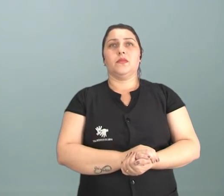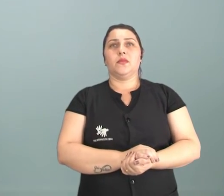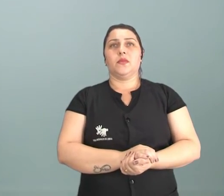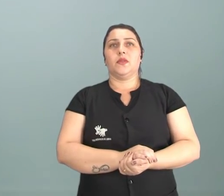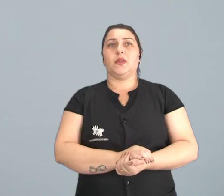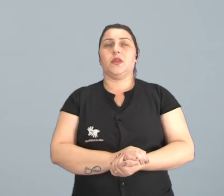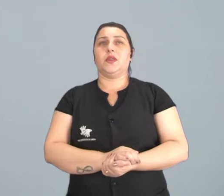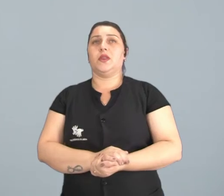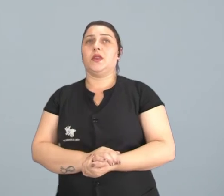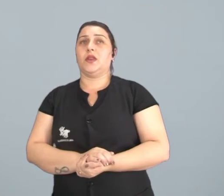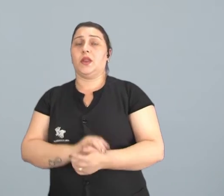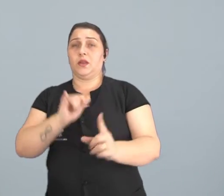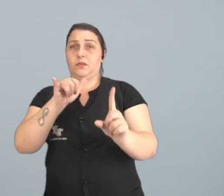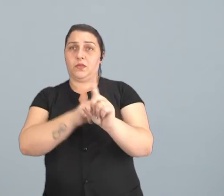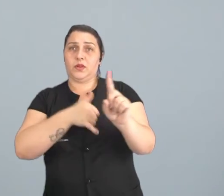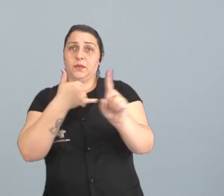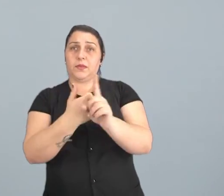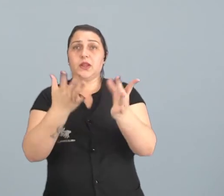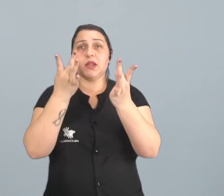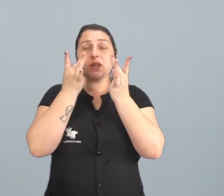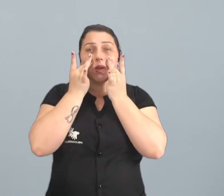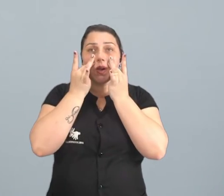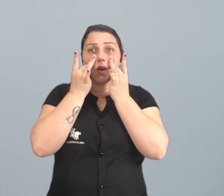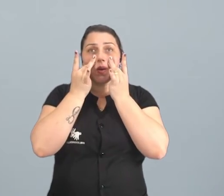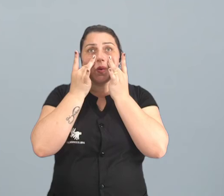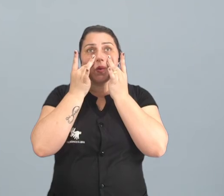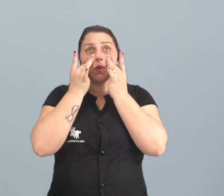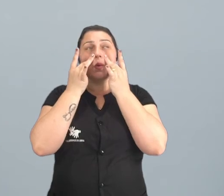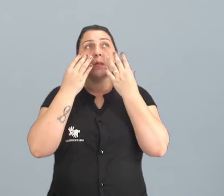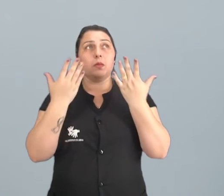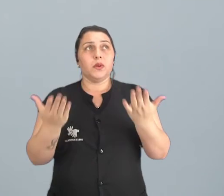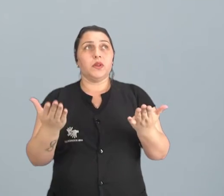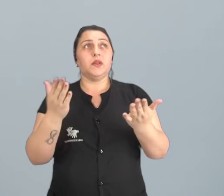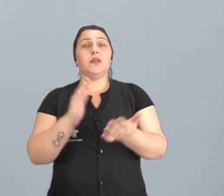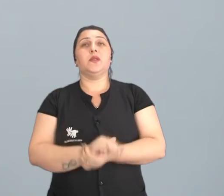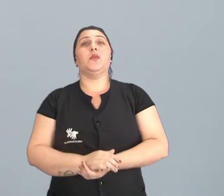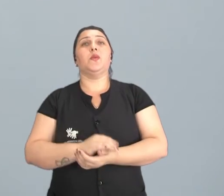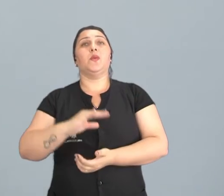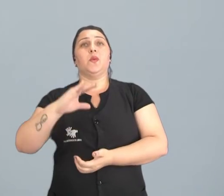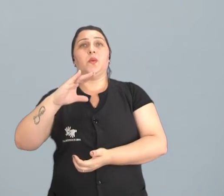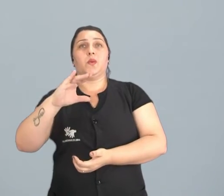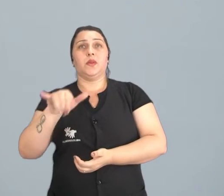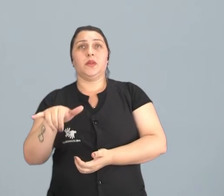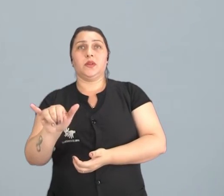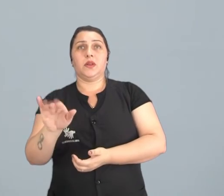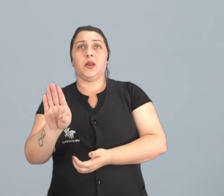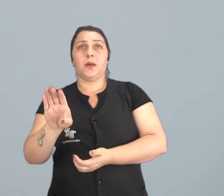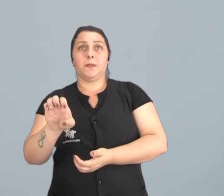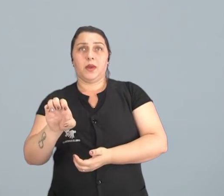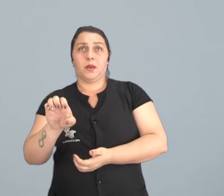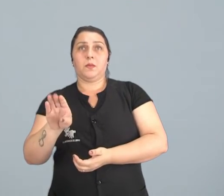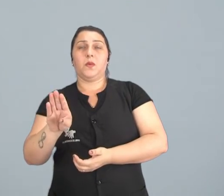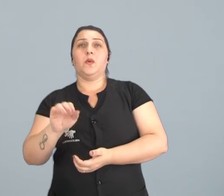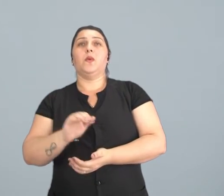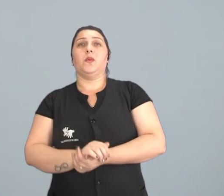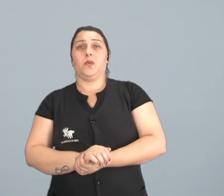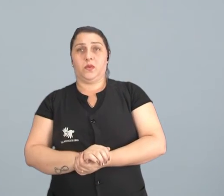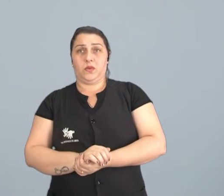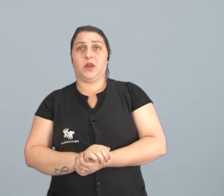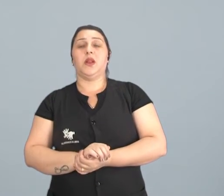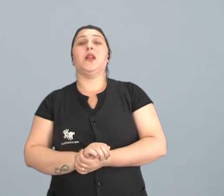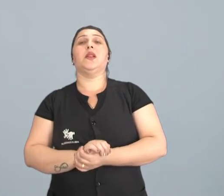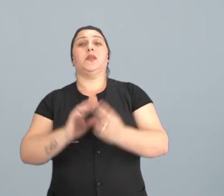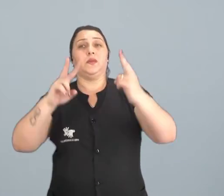falo bullying, é uma atitude ali presencial, posso dizer assim. E o cyberbullying envolve agressões na